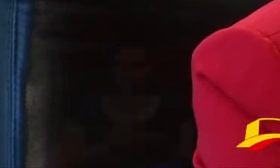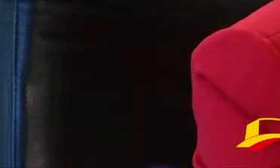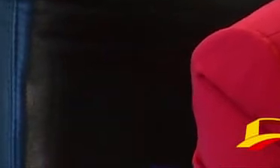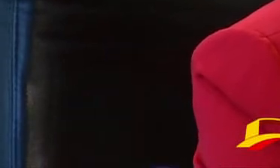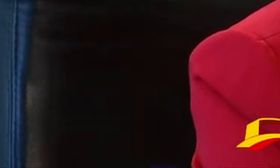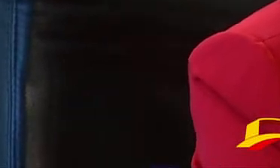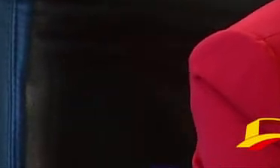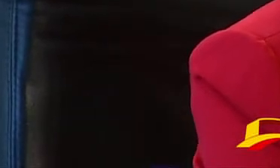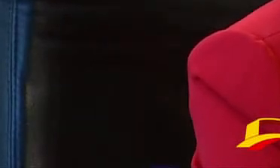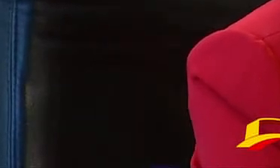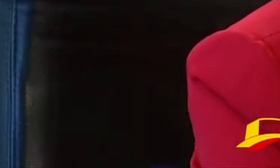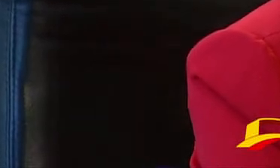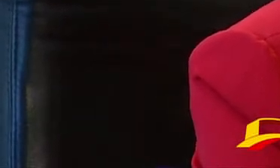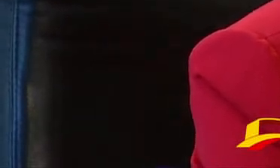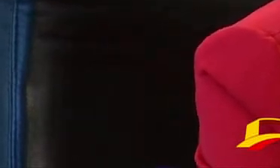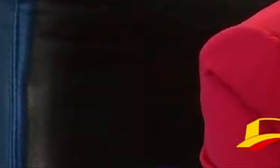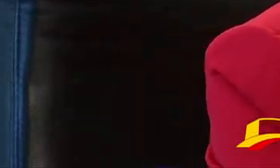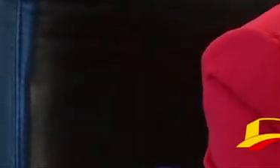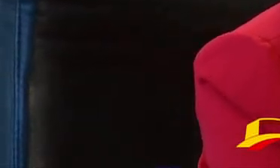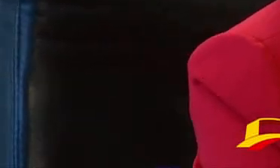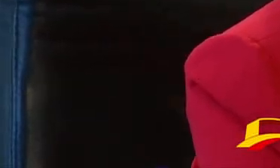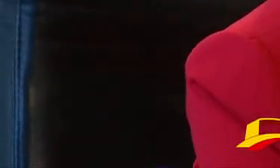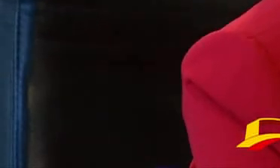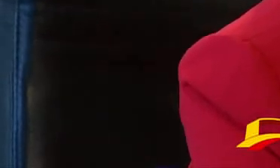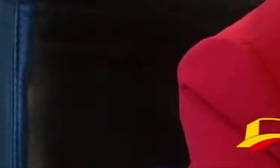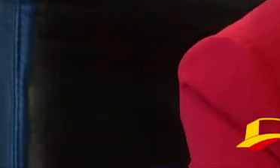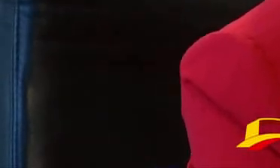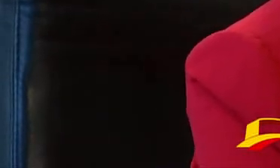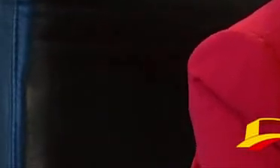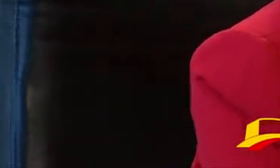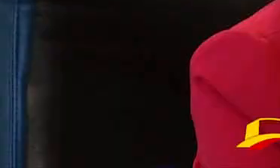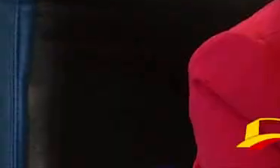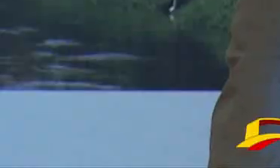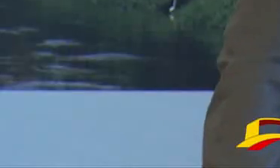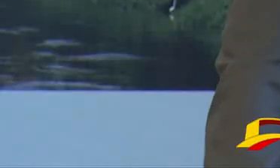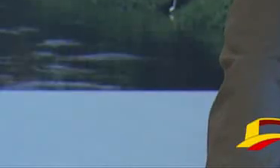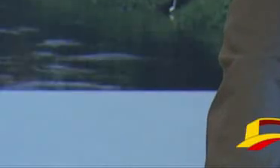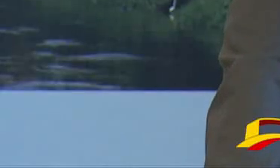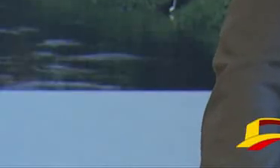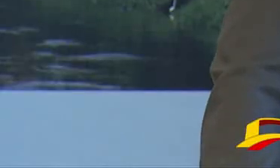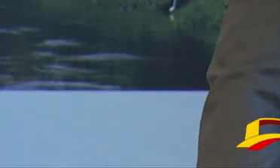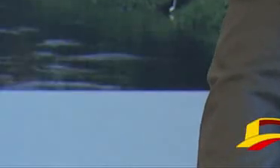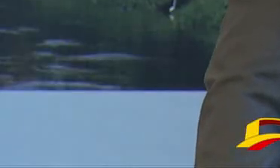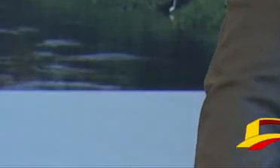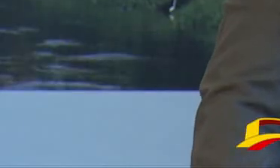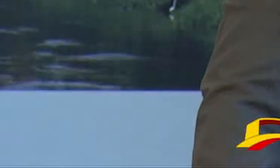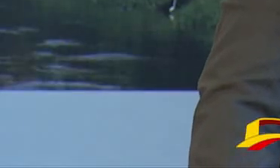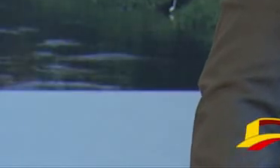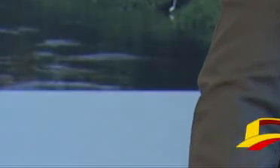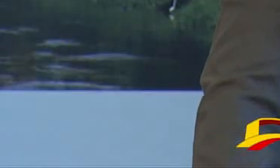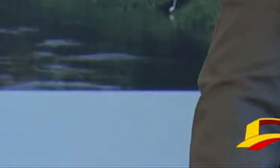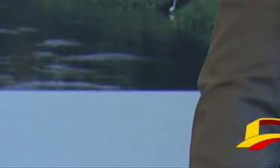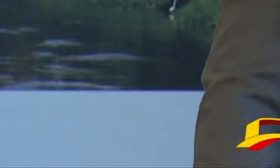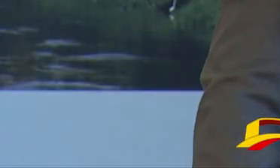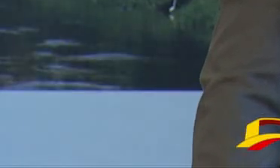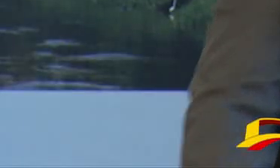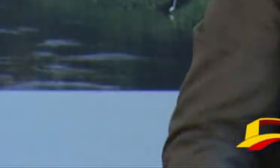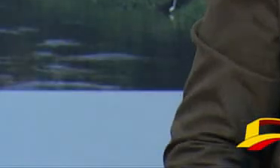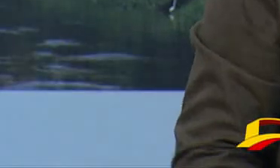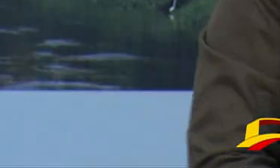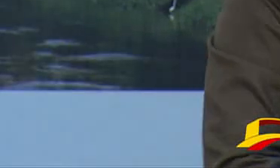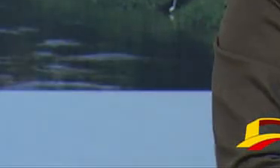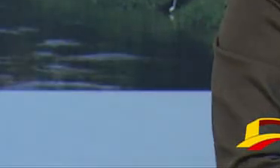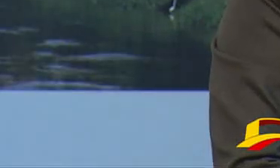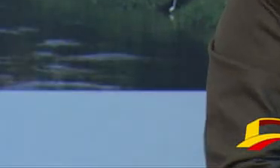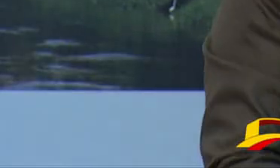estabelece uma jornada que é digna para a Polícia Militar e depois ele tem que trabalhar mais? Mas não é obrigado, fica de cada um, fica de cada servidor.